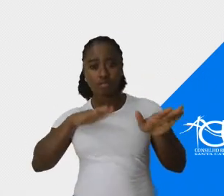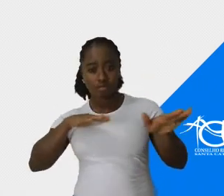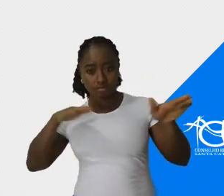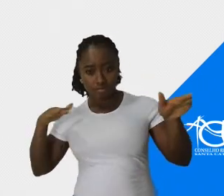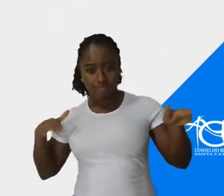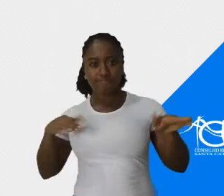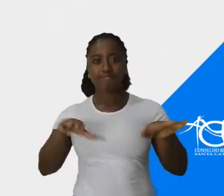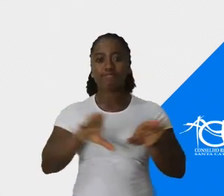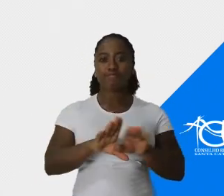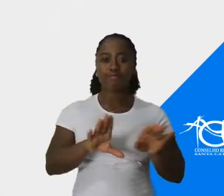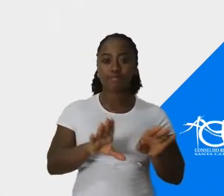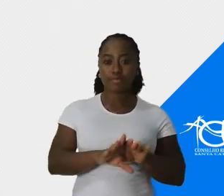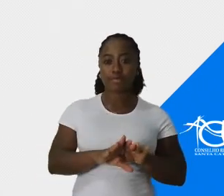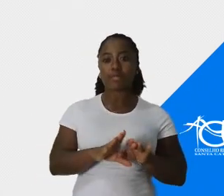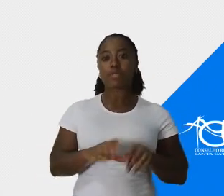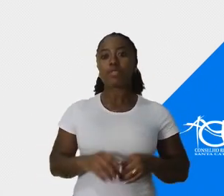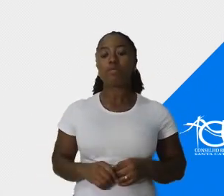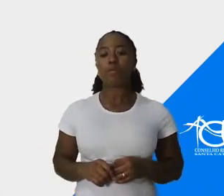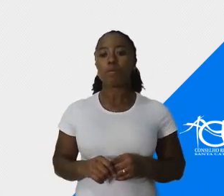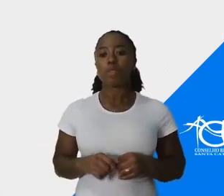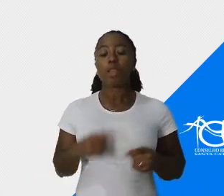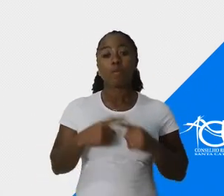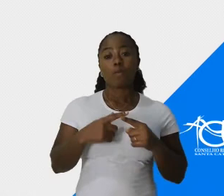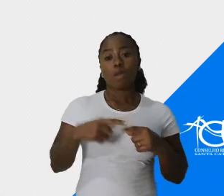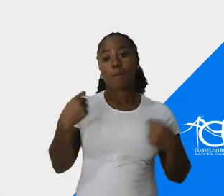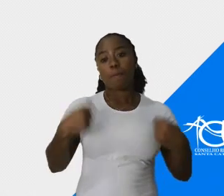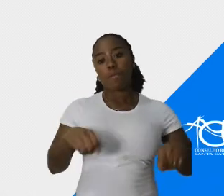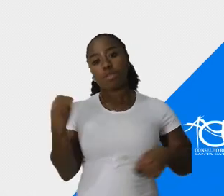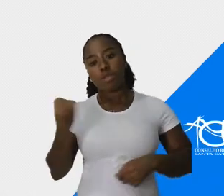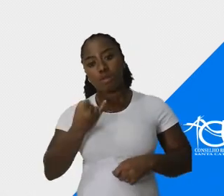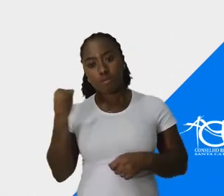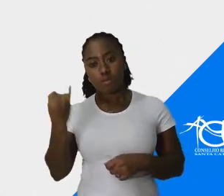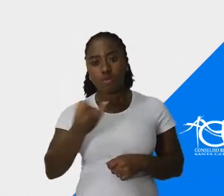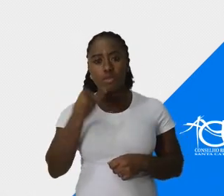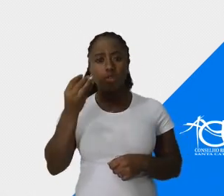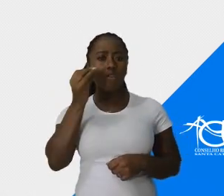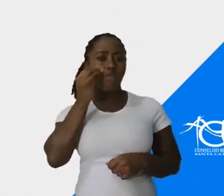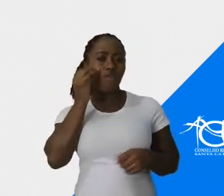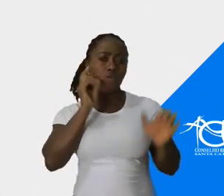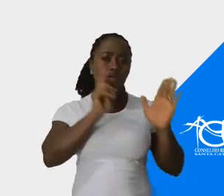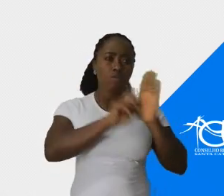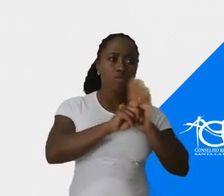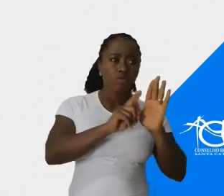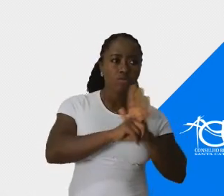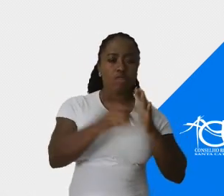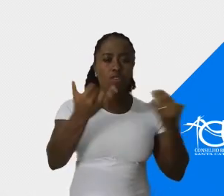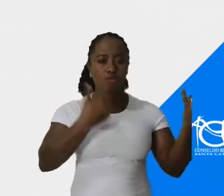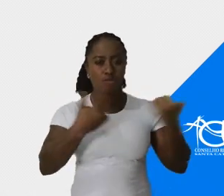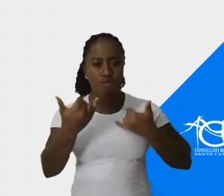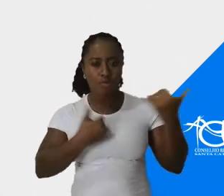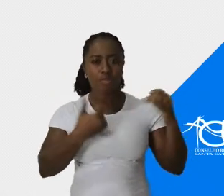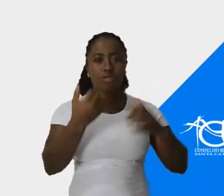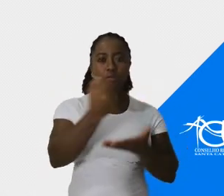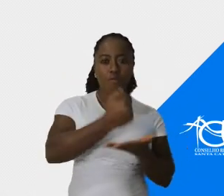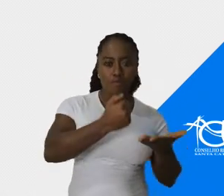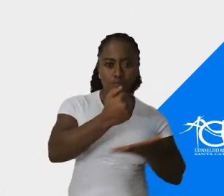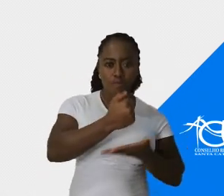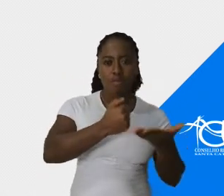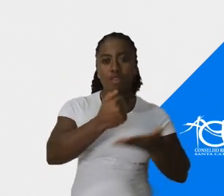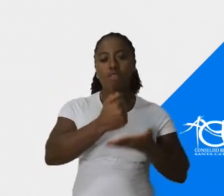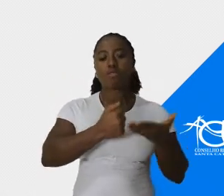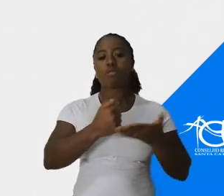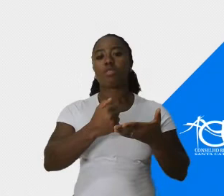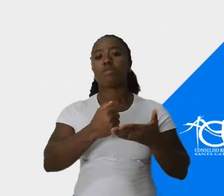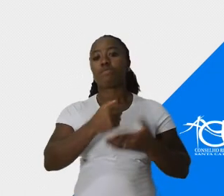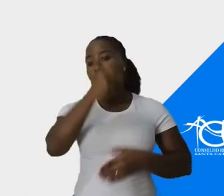é que é necessário entregar algumas informações básicas sobre o condutor, sobre alguns critérios de investigação psicológica do condutor, para